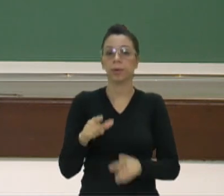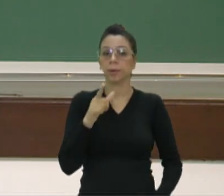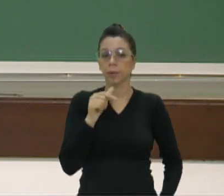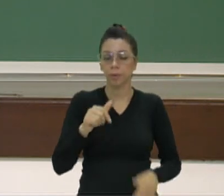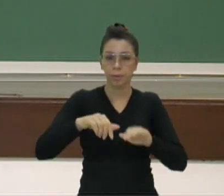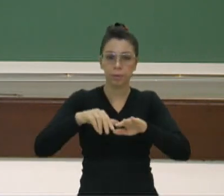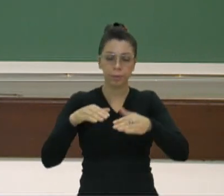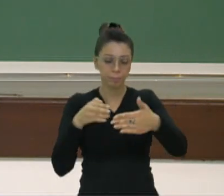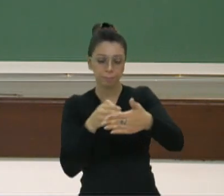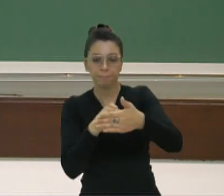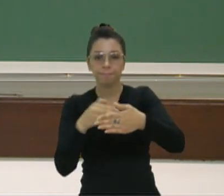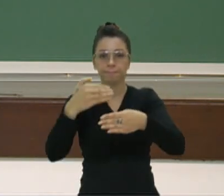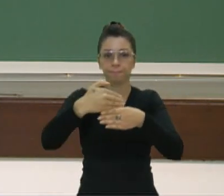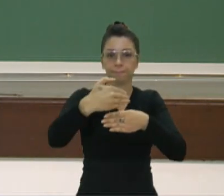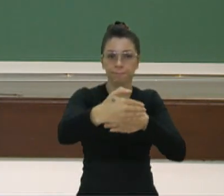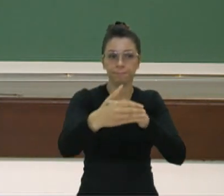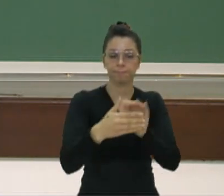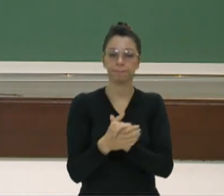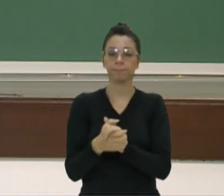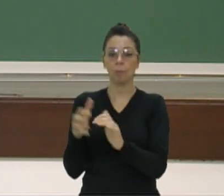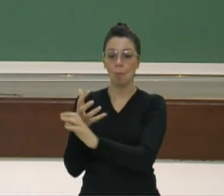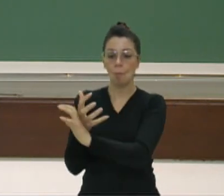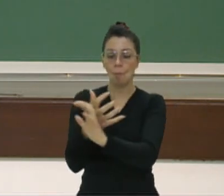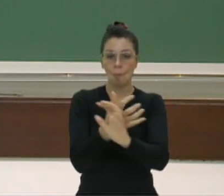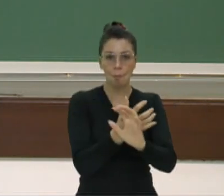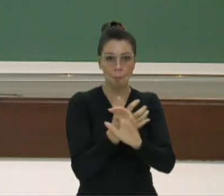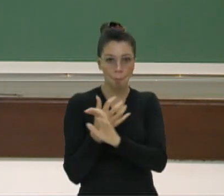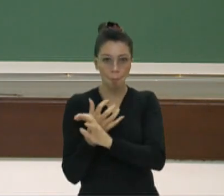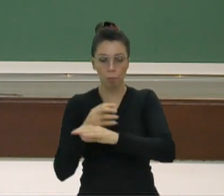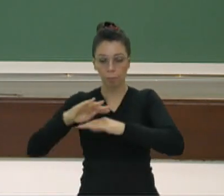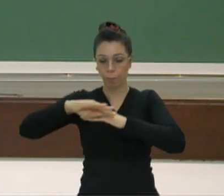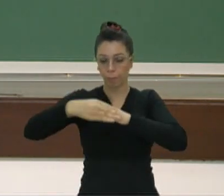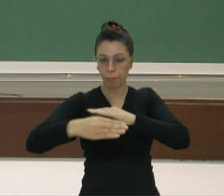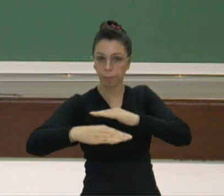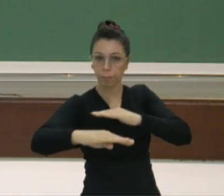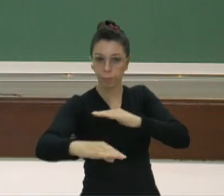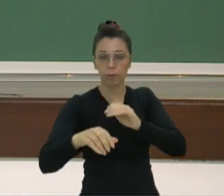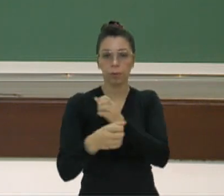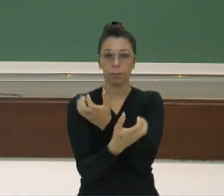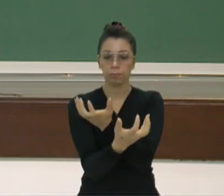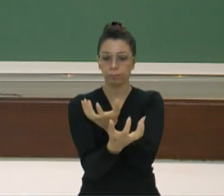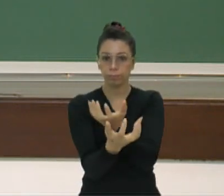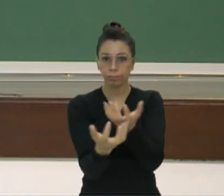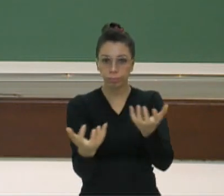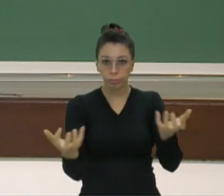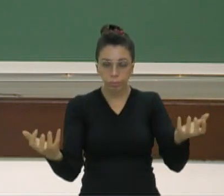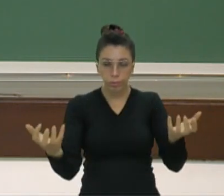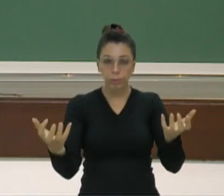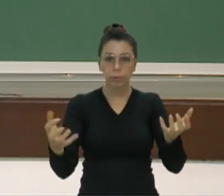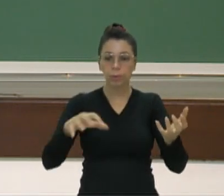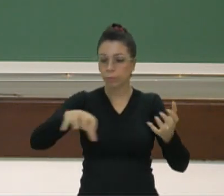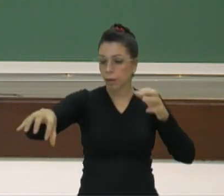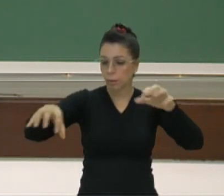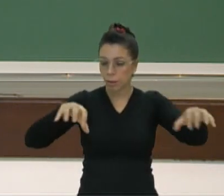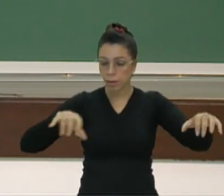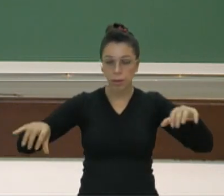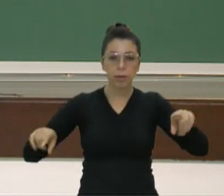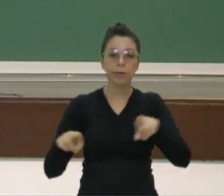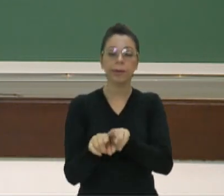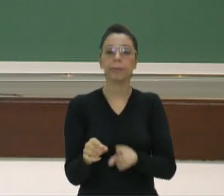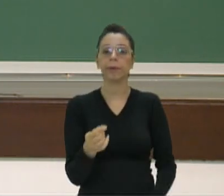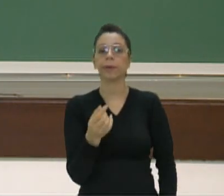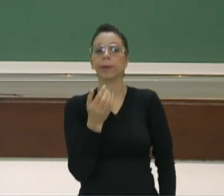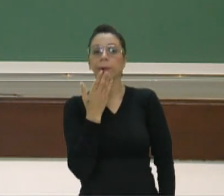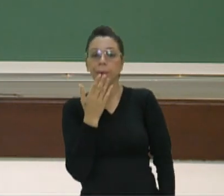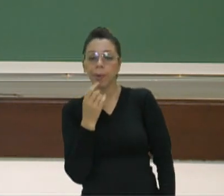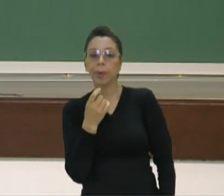mais delimitada, savana e cerrado nós vamos ter aquela vegetação dispersa, mais ligada à coloração avermelhado e